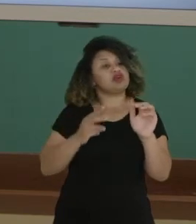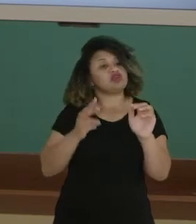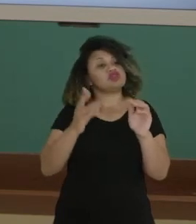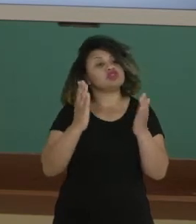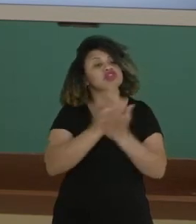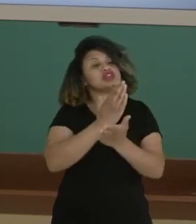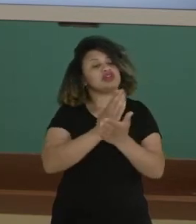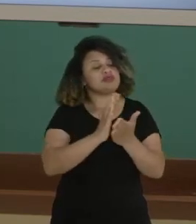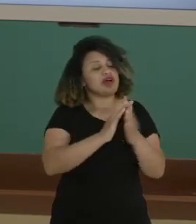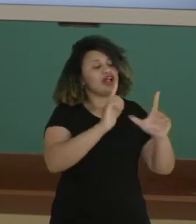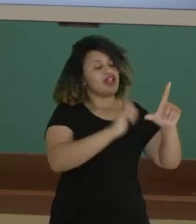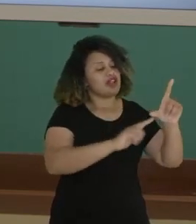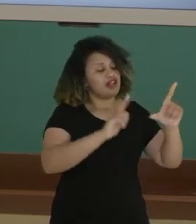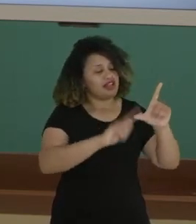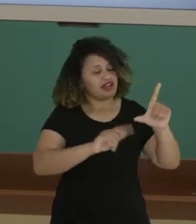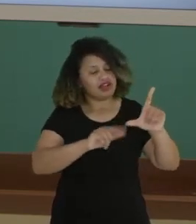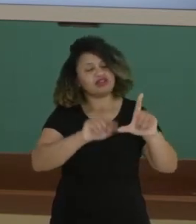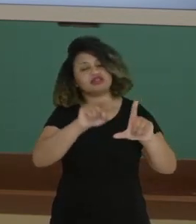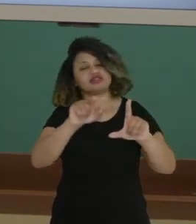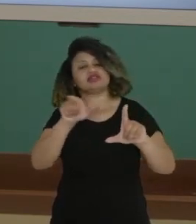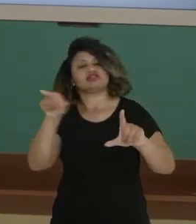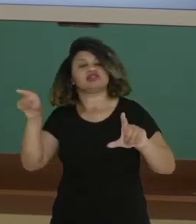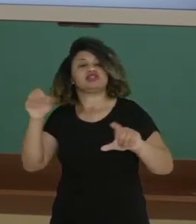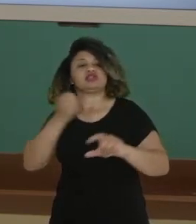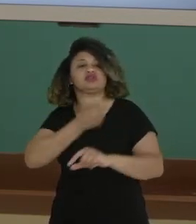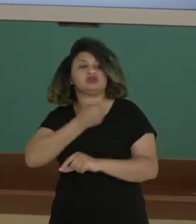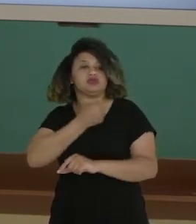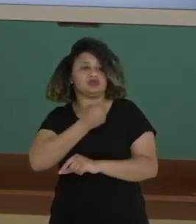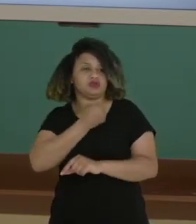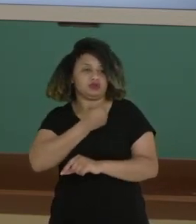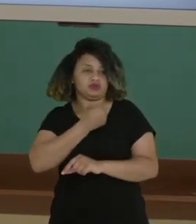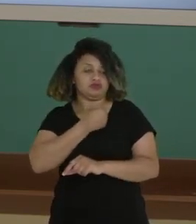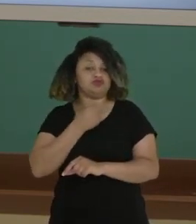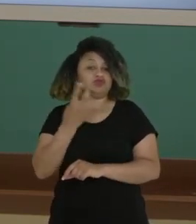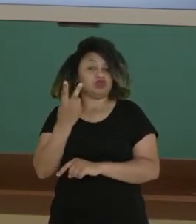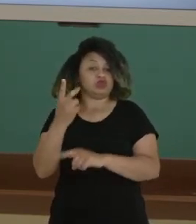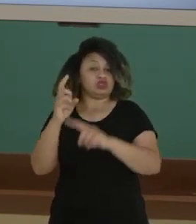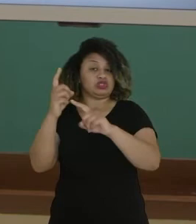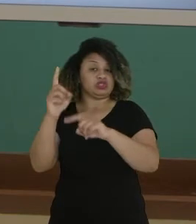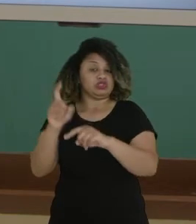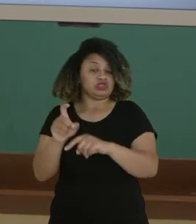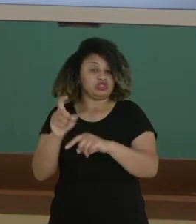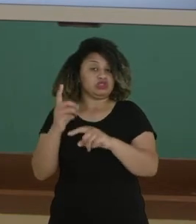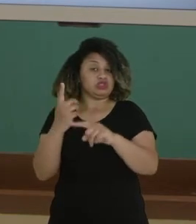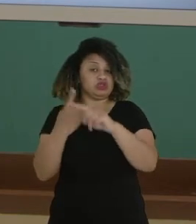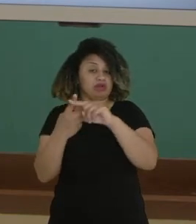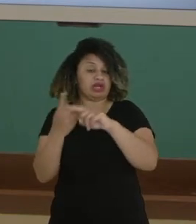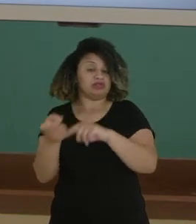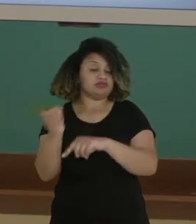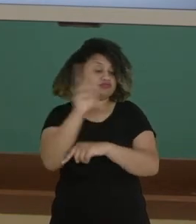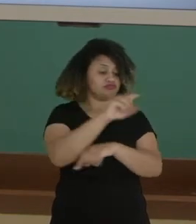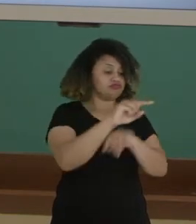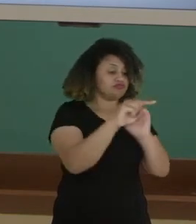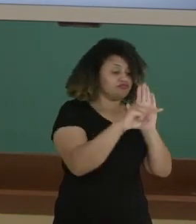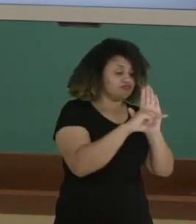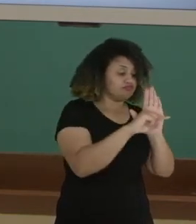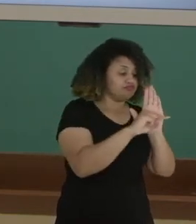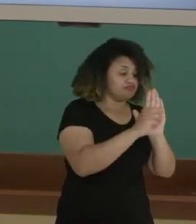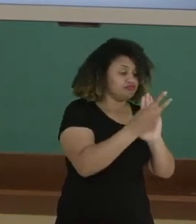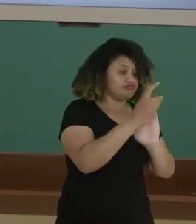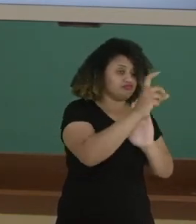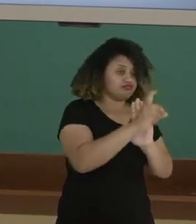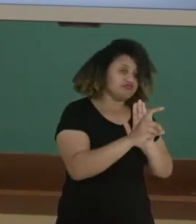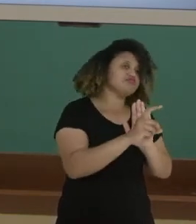que é separar número de letra. Então, ó, esse mais 2x que está aqui, eu passei para cá, menos